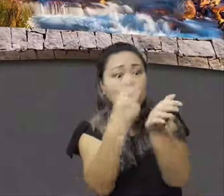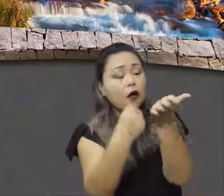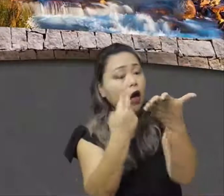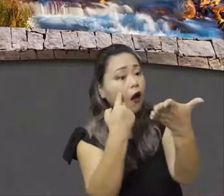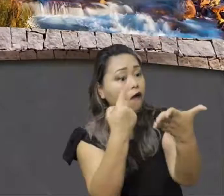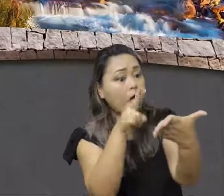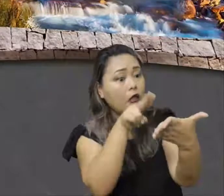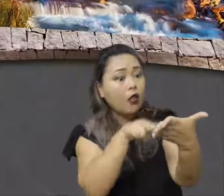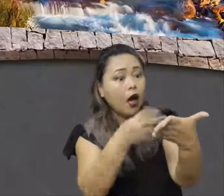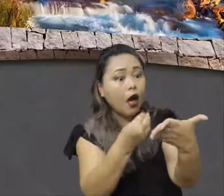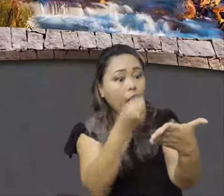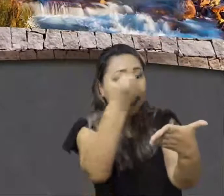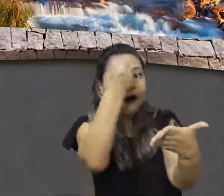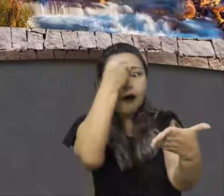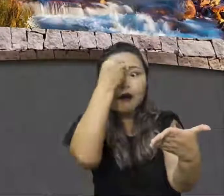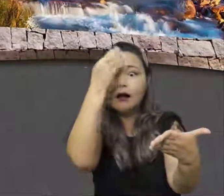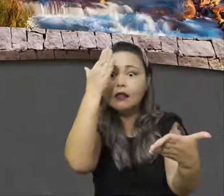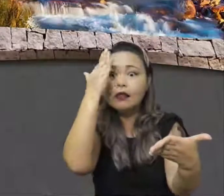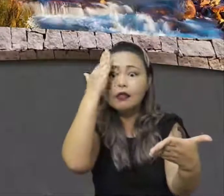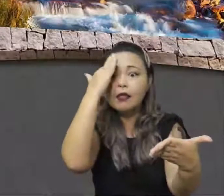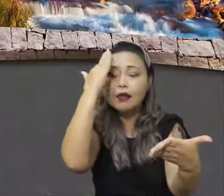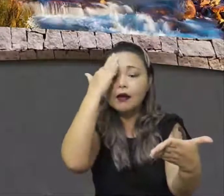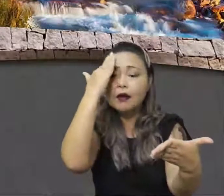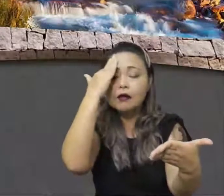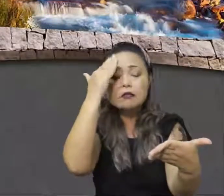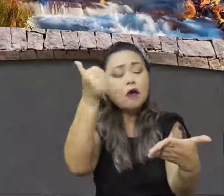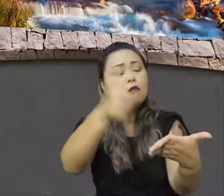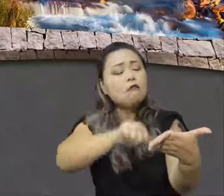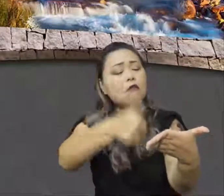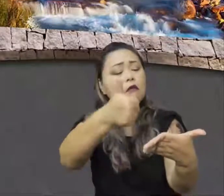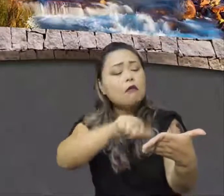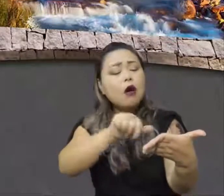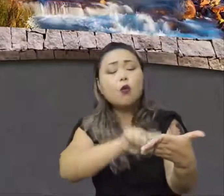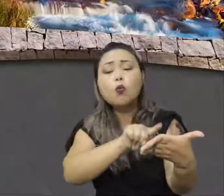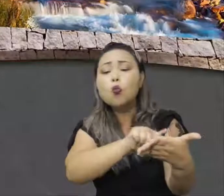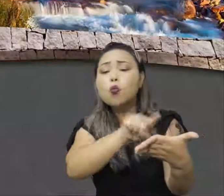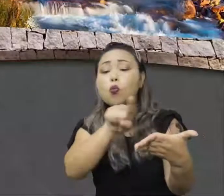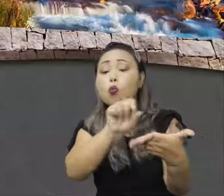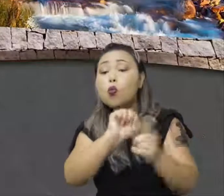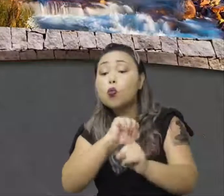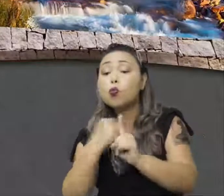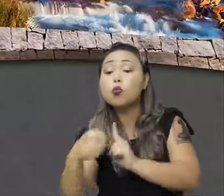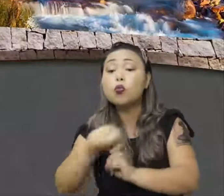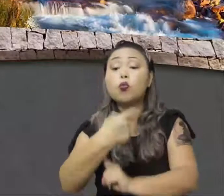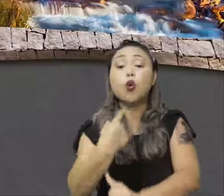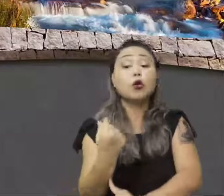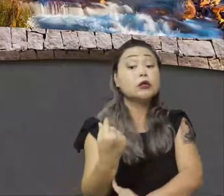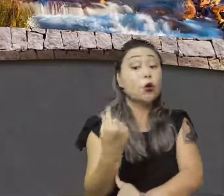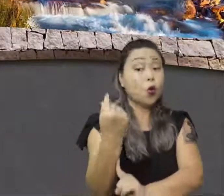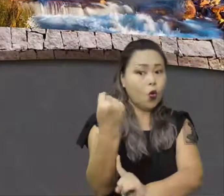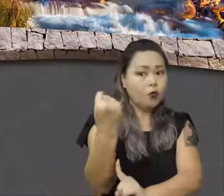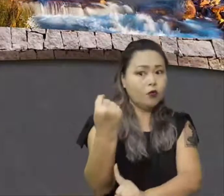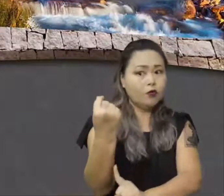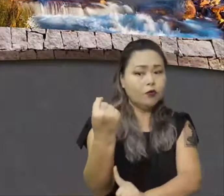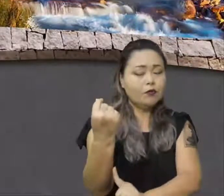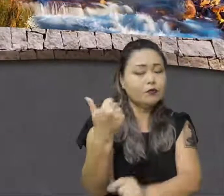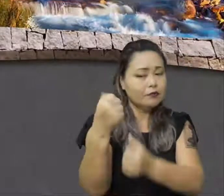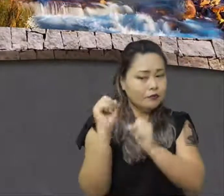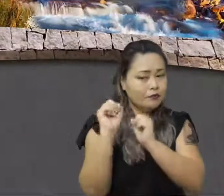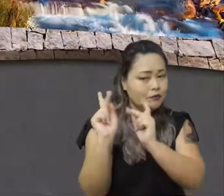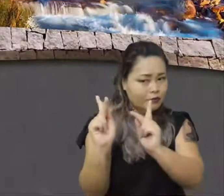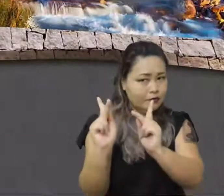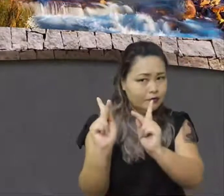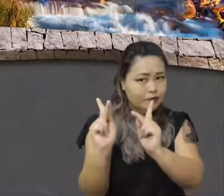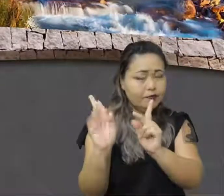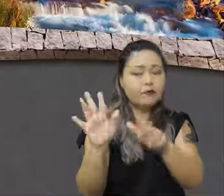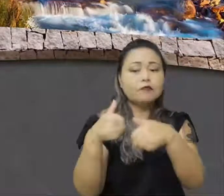mapa e analisar isso com fatores socioeconômicos, ok? Portanto, é